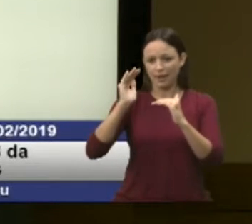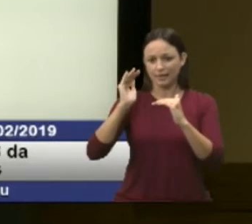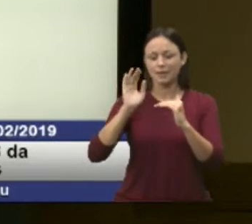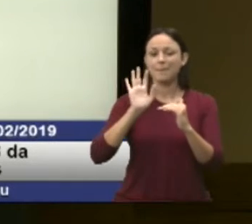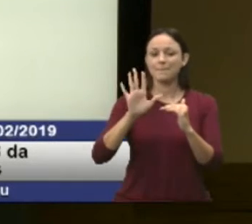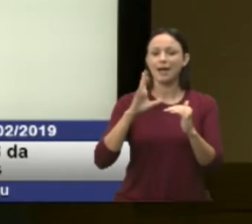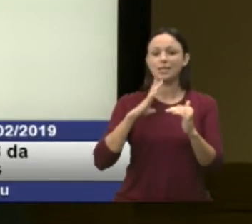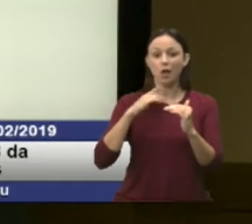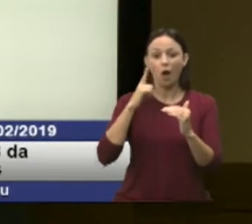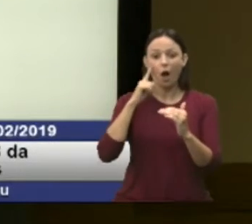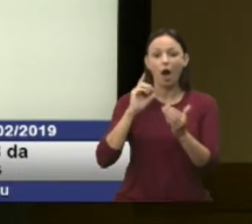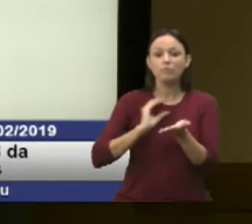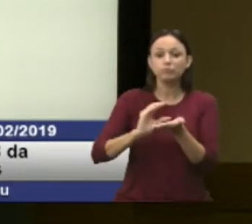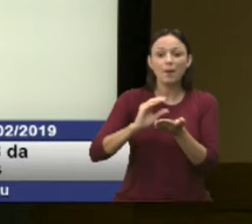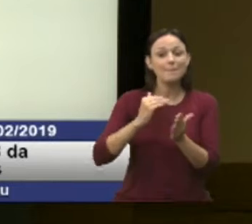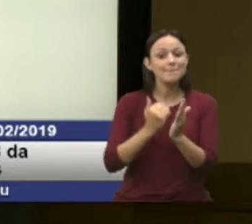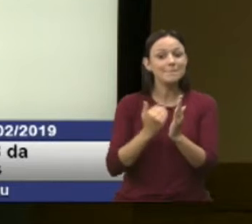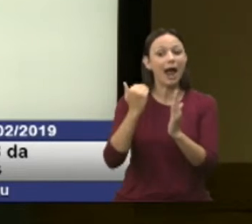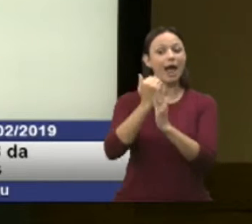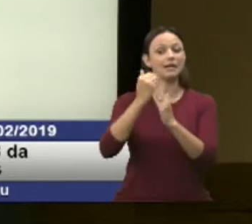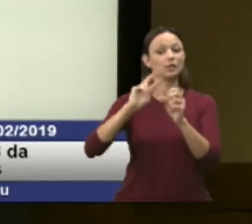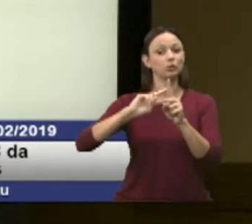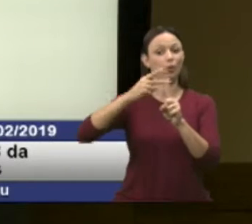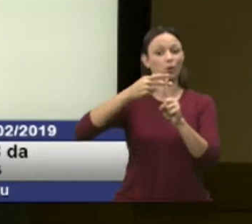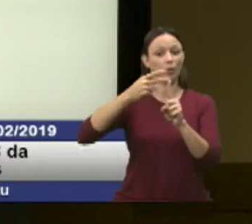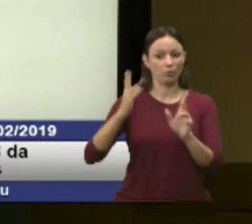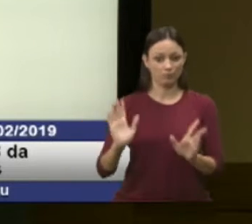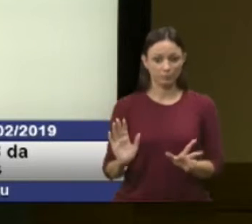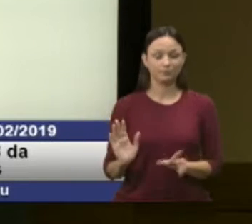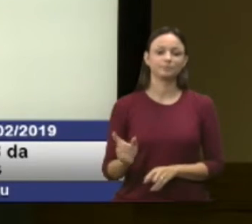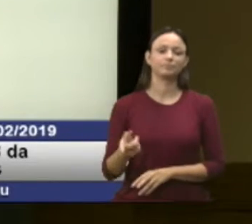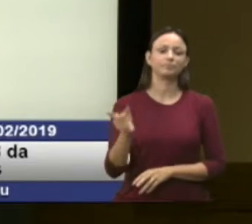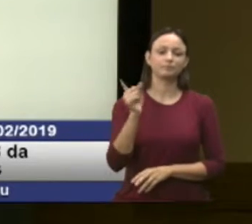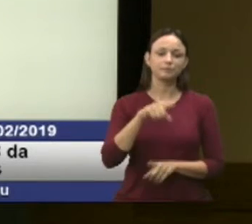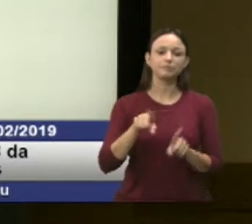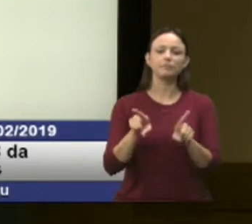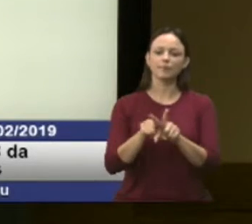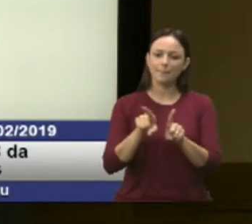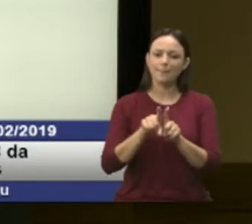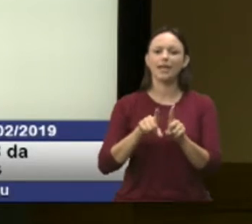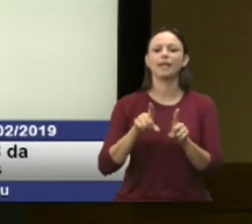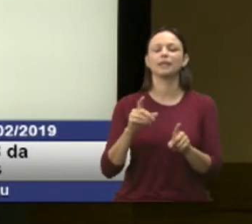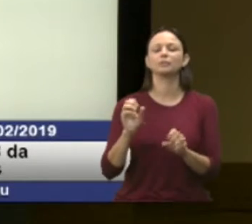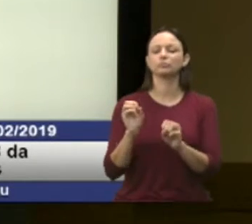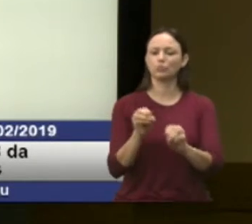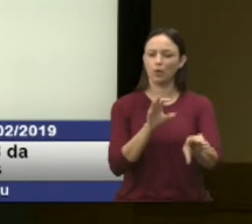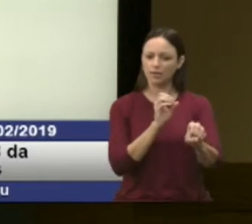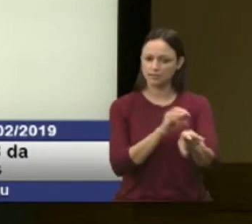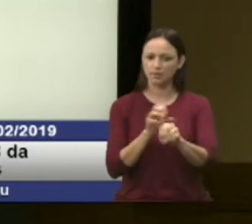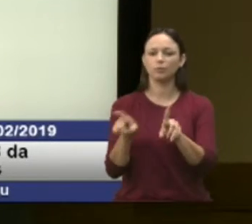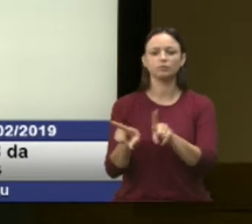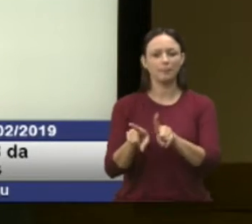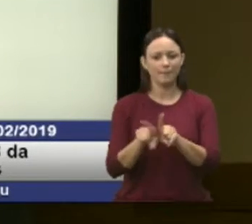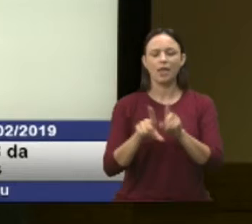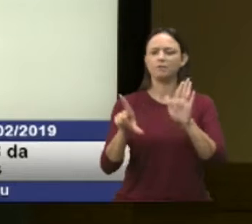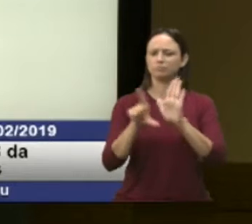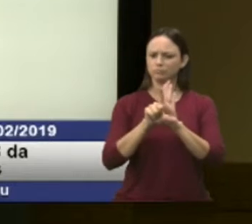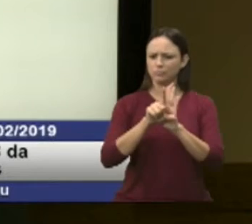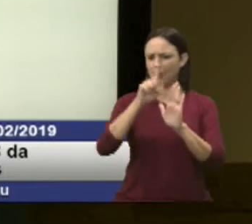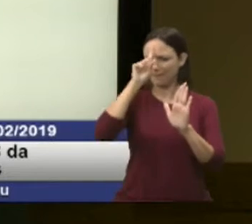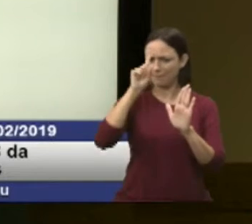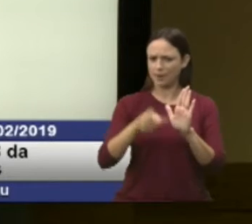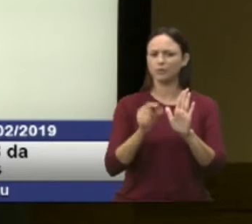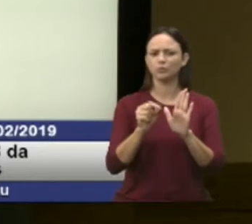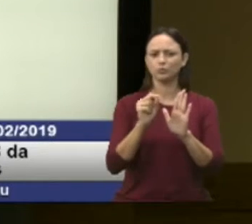dobro. E na educação também, a legislação determina que seja